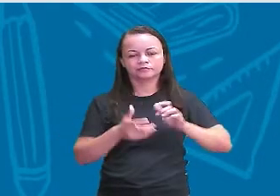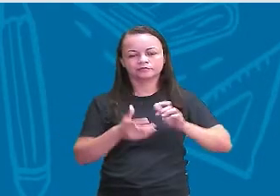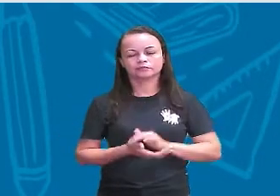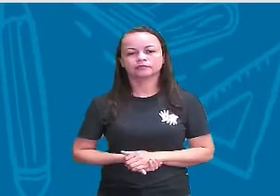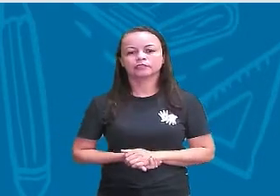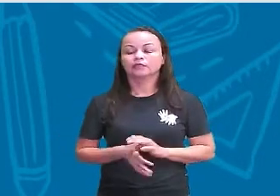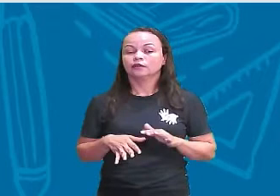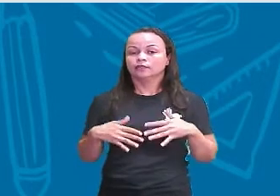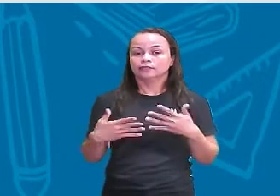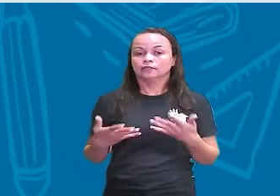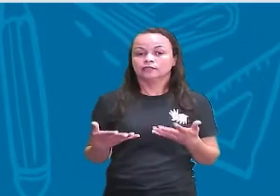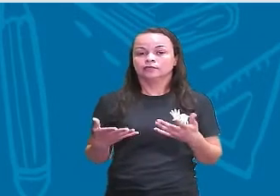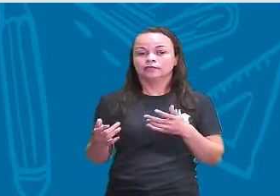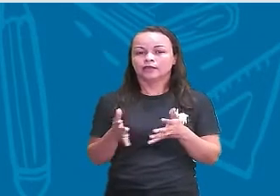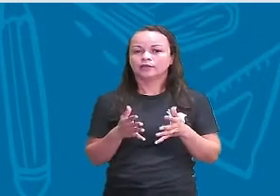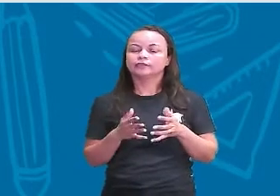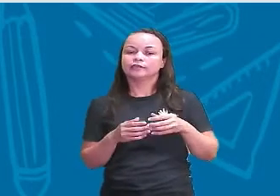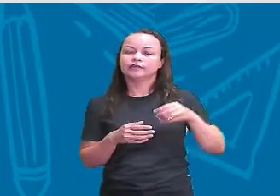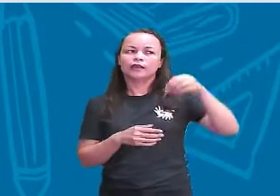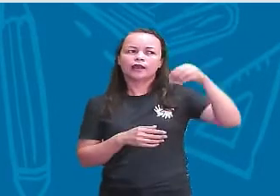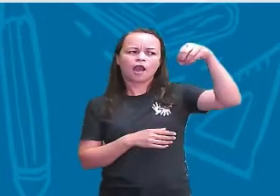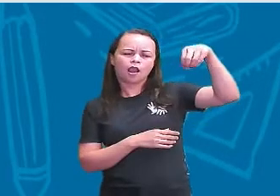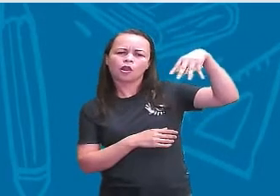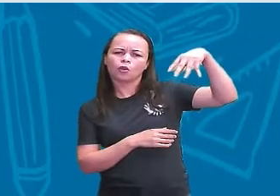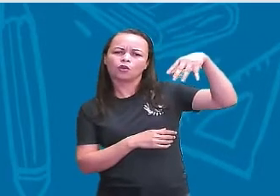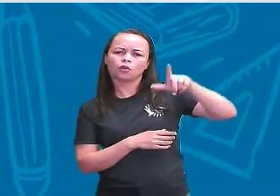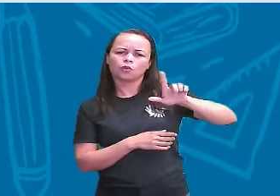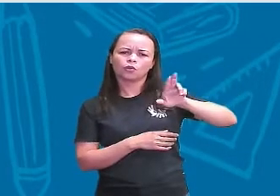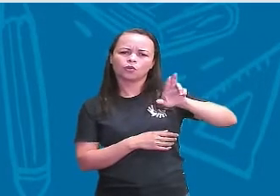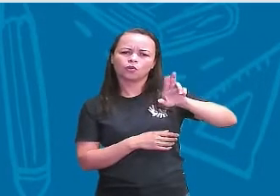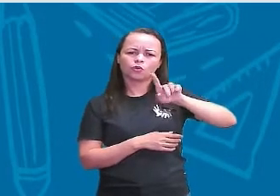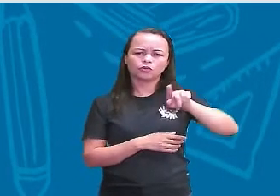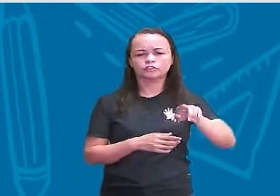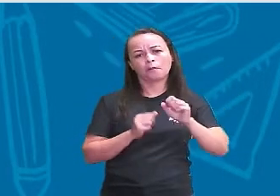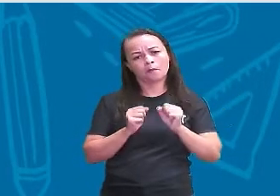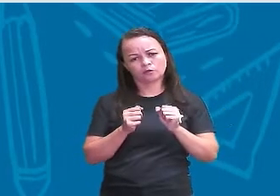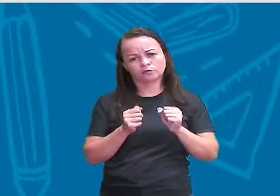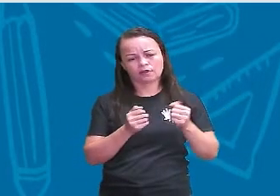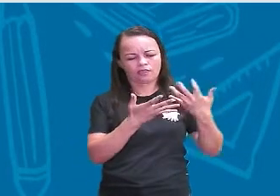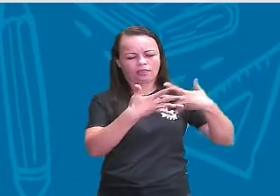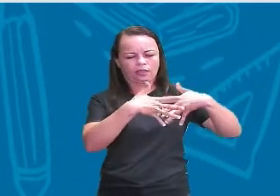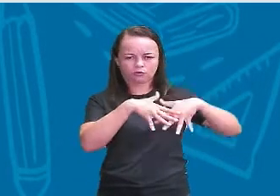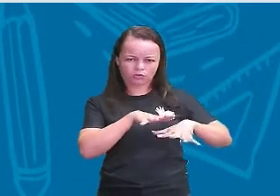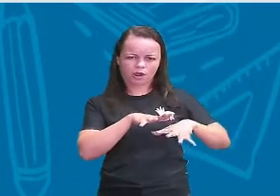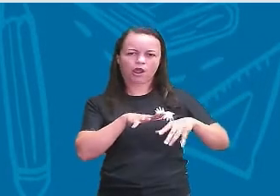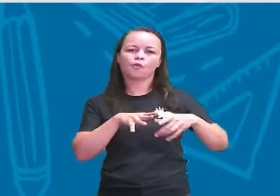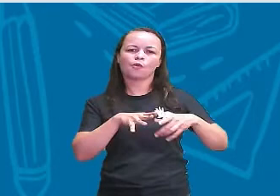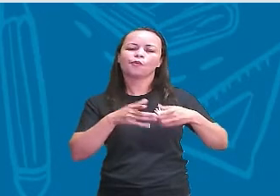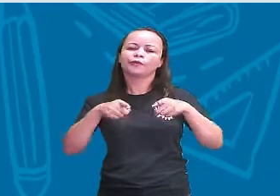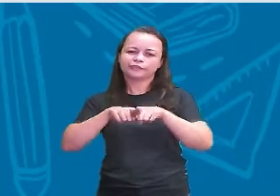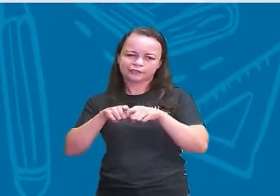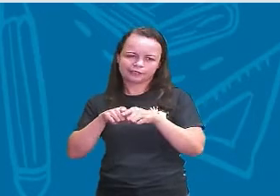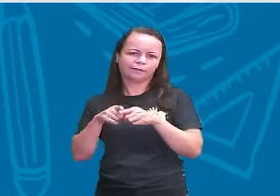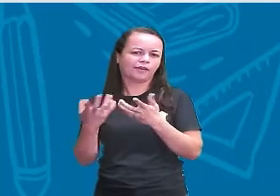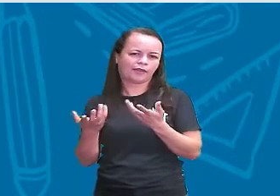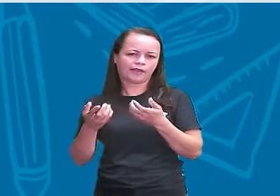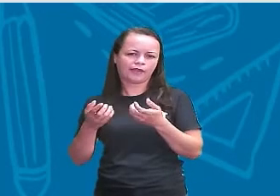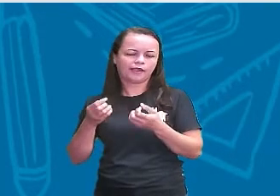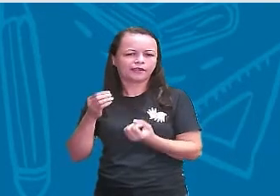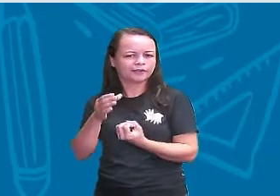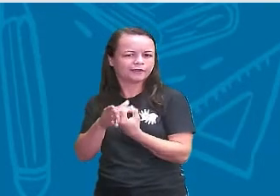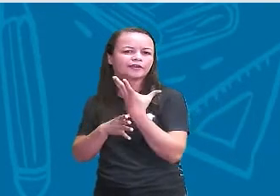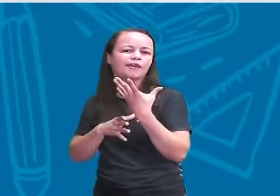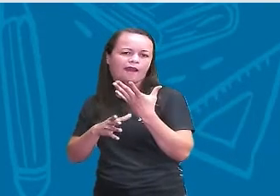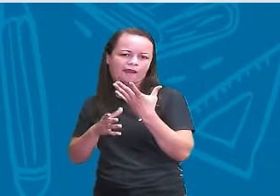vem a questão de que a luz ela pode ser tanto natural quanto artificial,